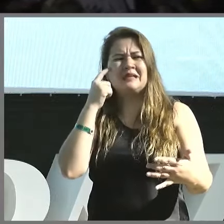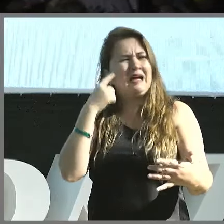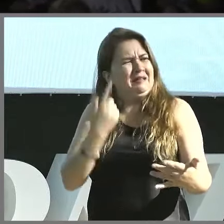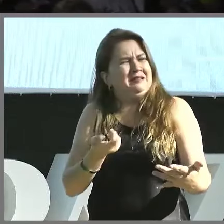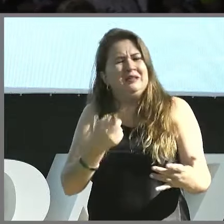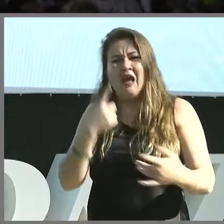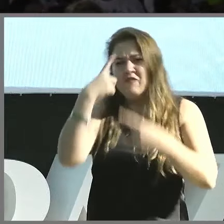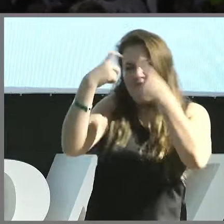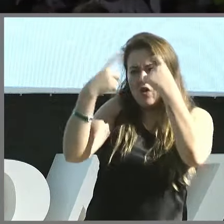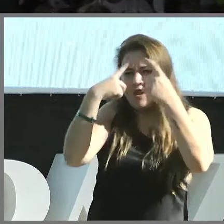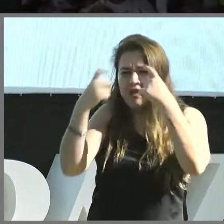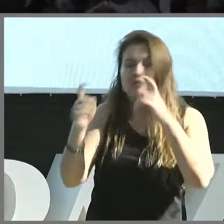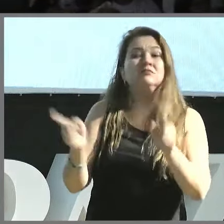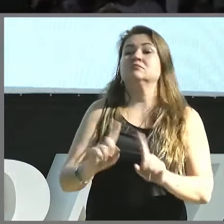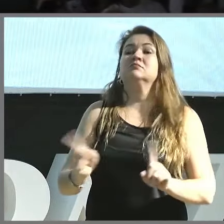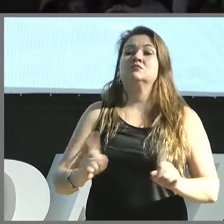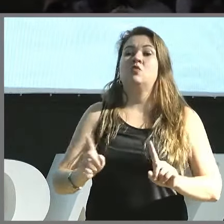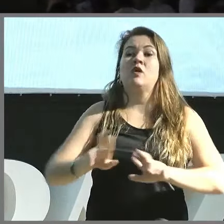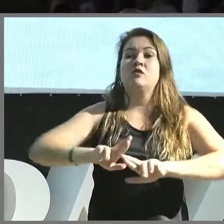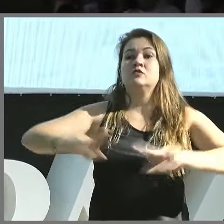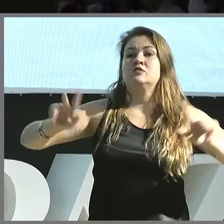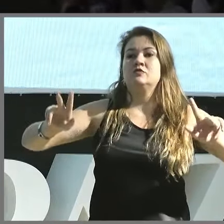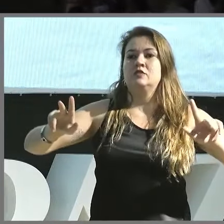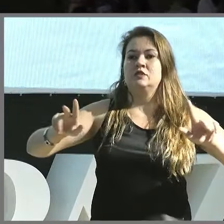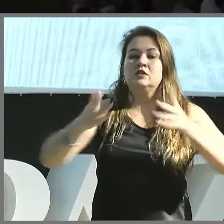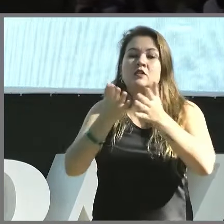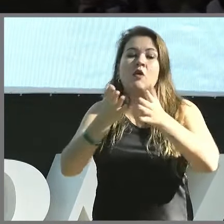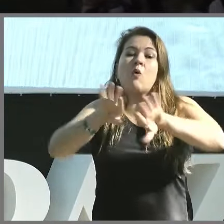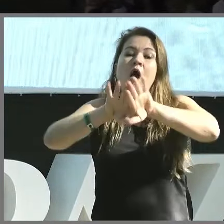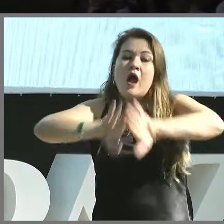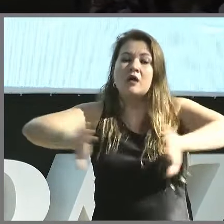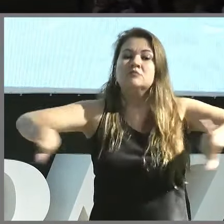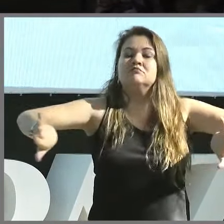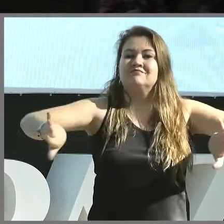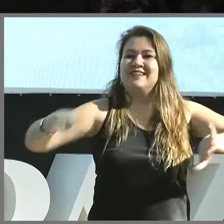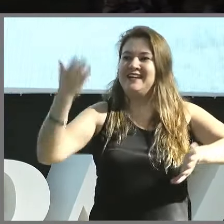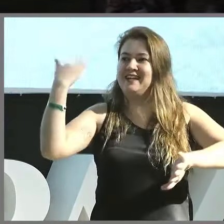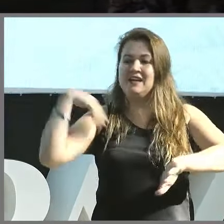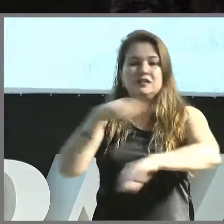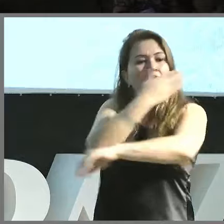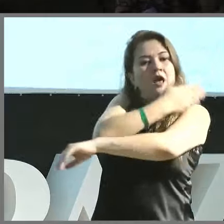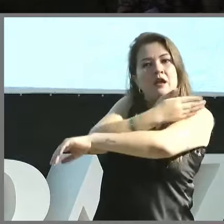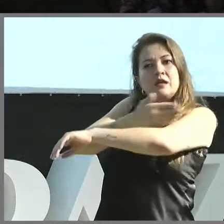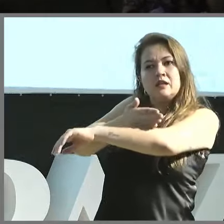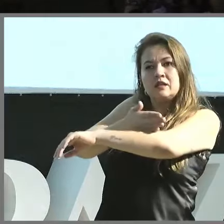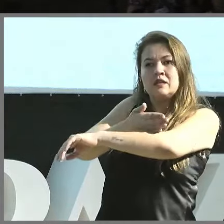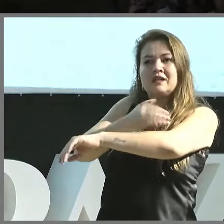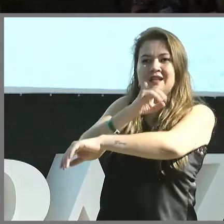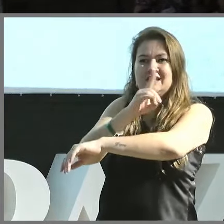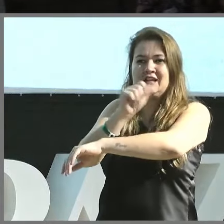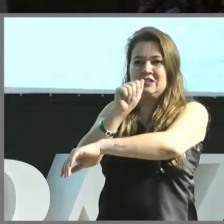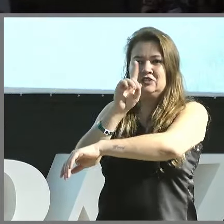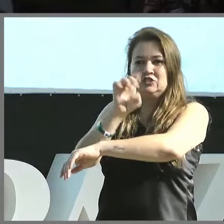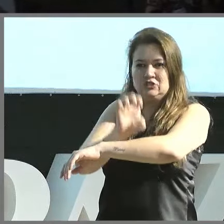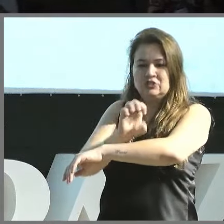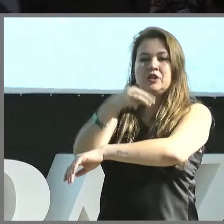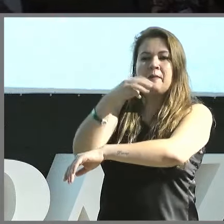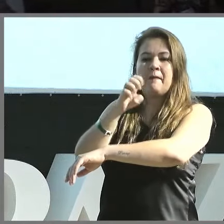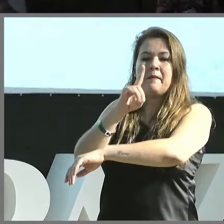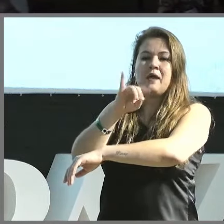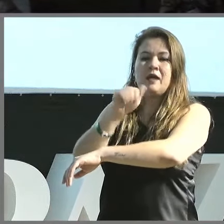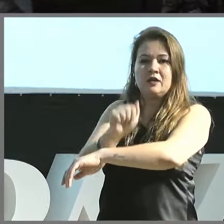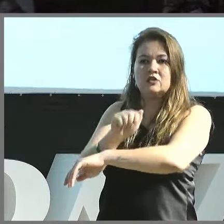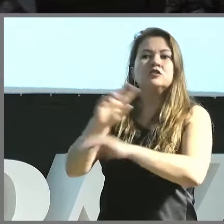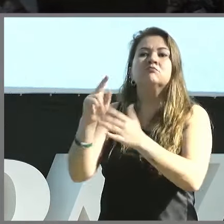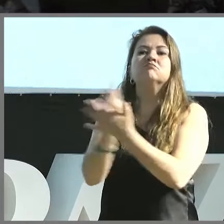fizemos quando estabelecemos as cruzadas na Idade Média. Esta fala mal interpretada arma